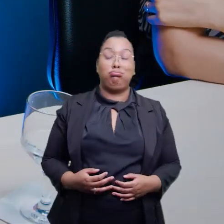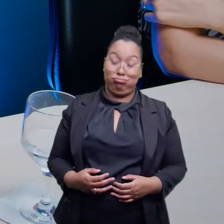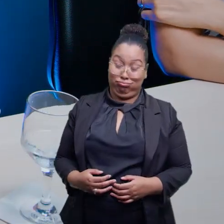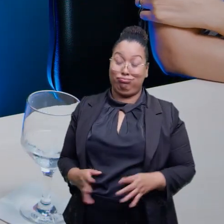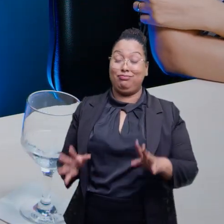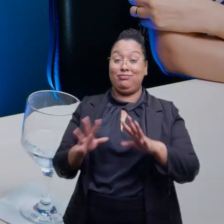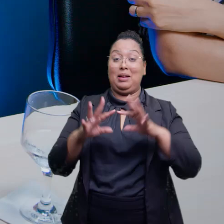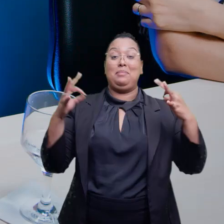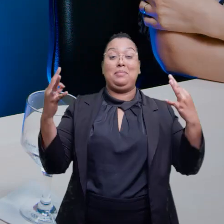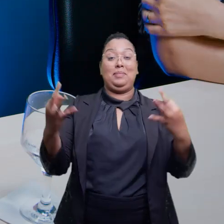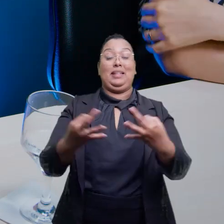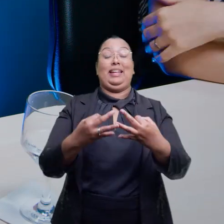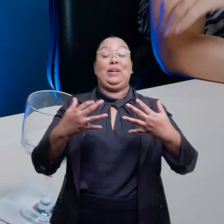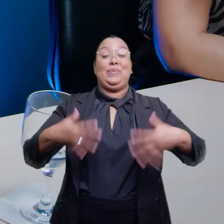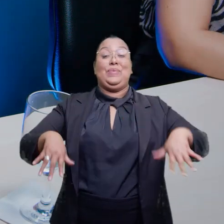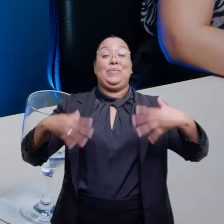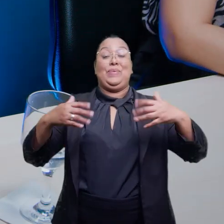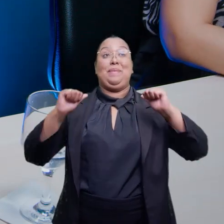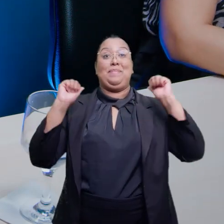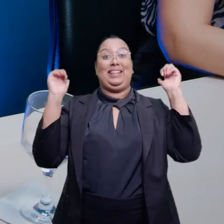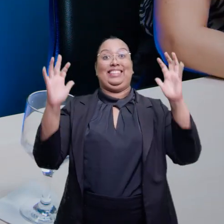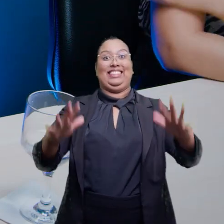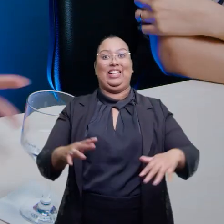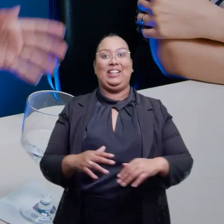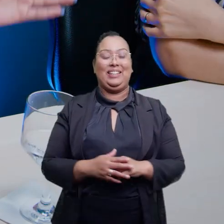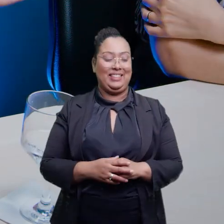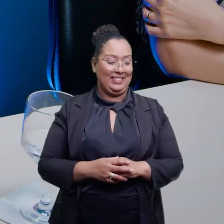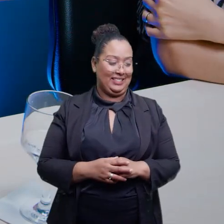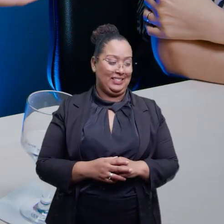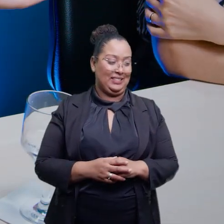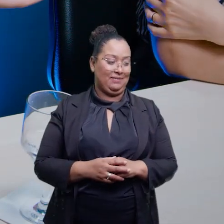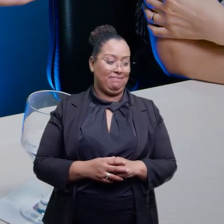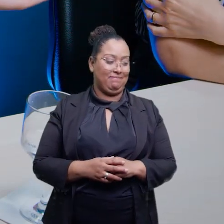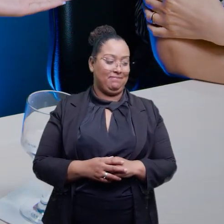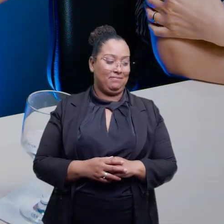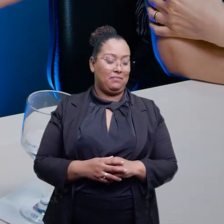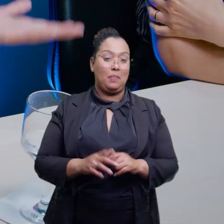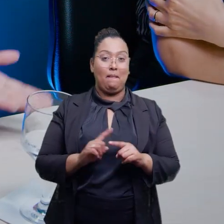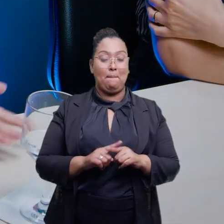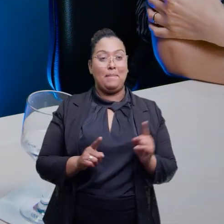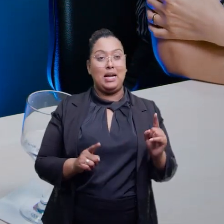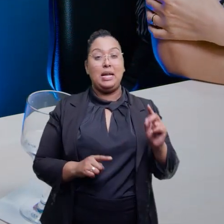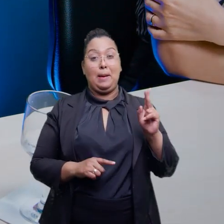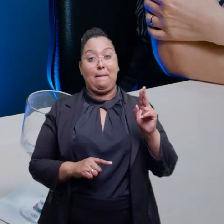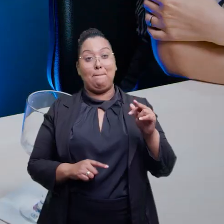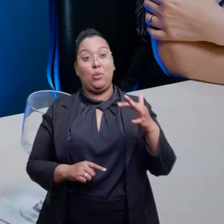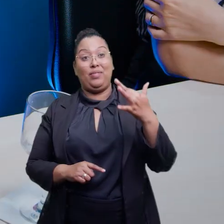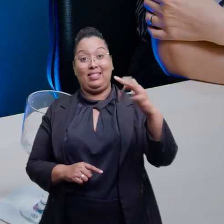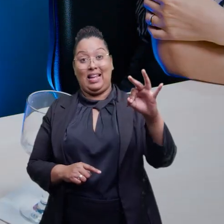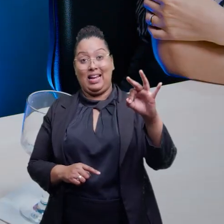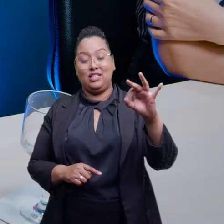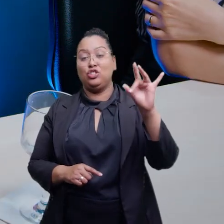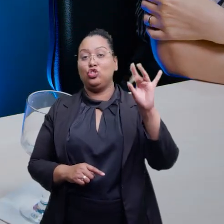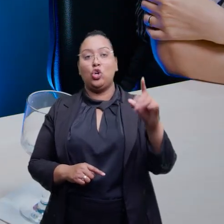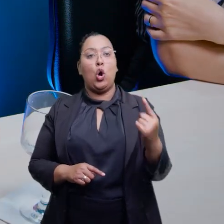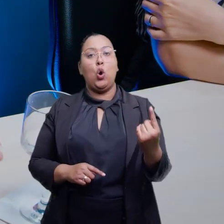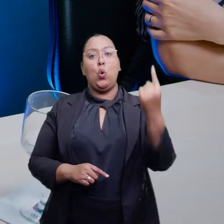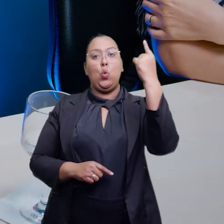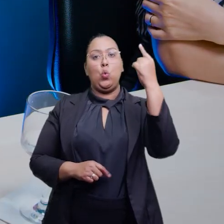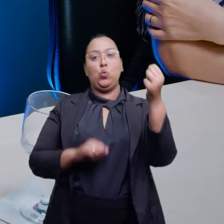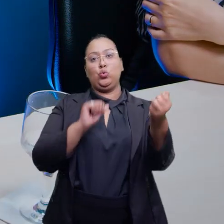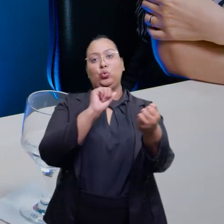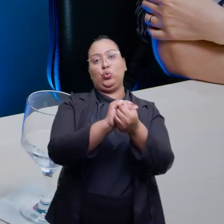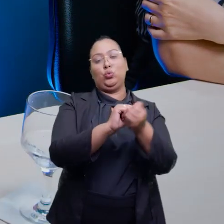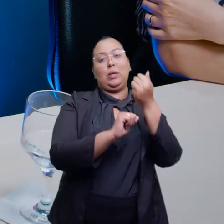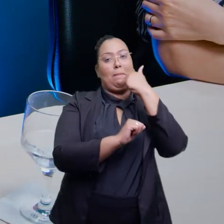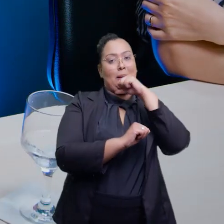é abençoada. Só que aí a gente entra no ponto que desses 10, um só que convive com a